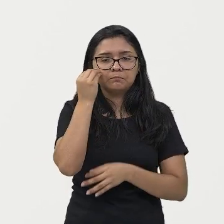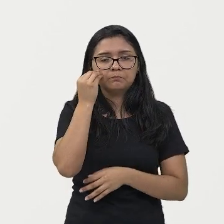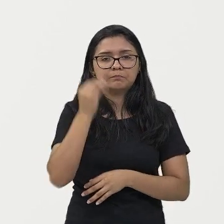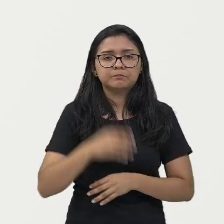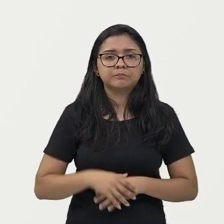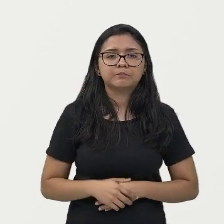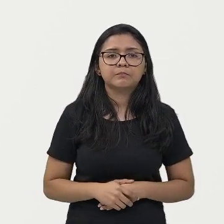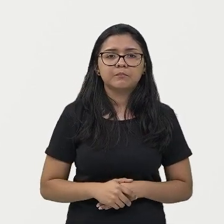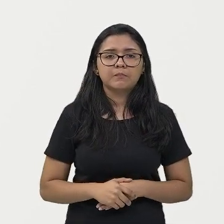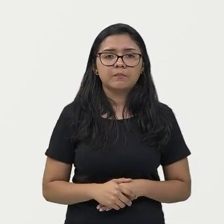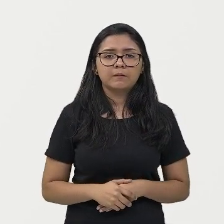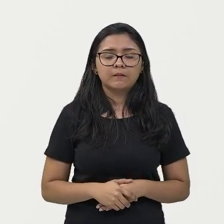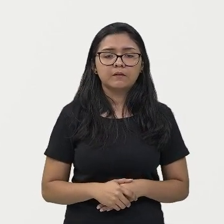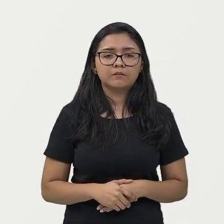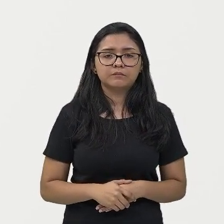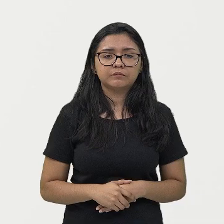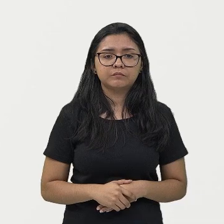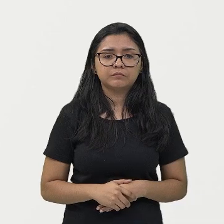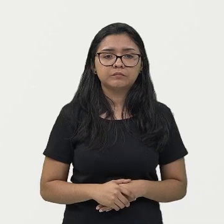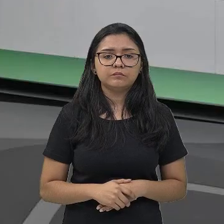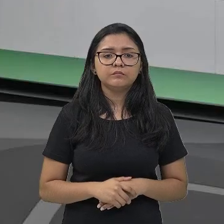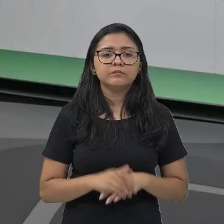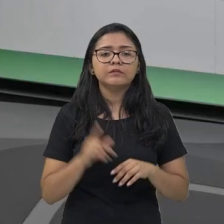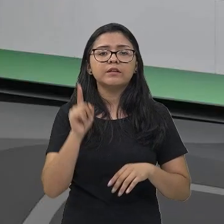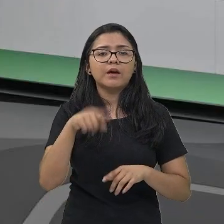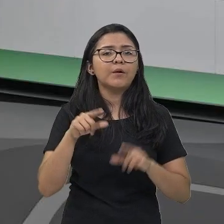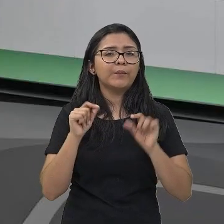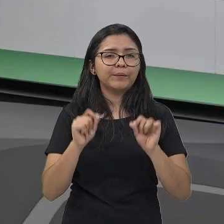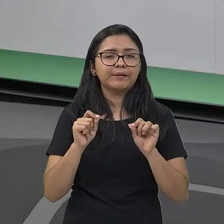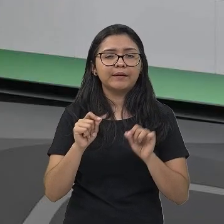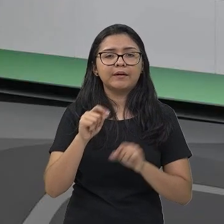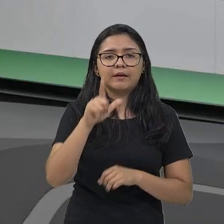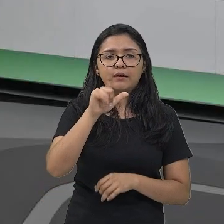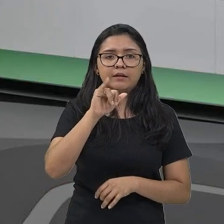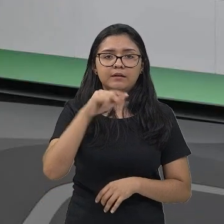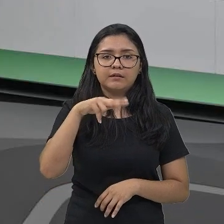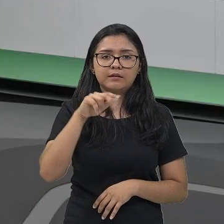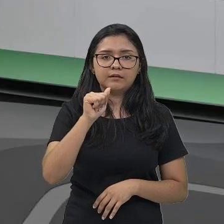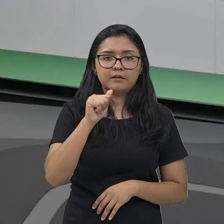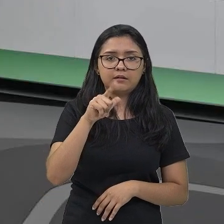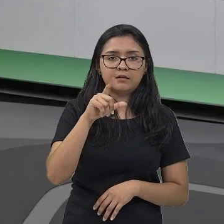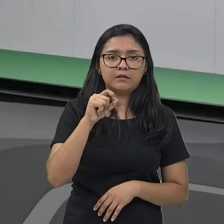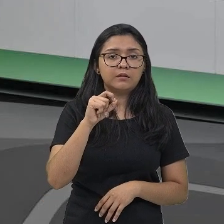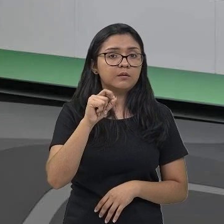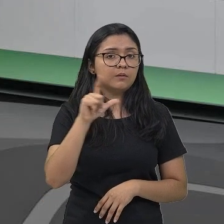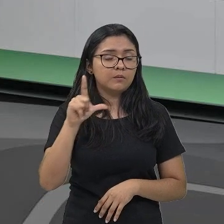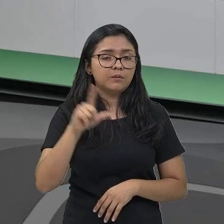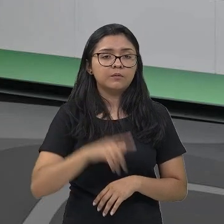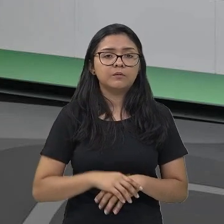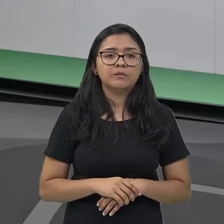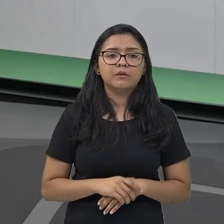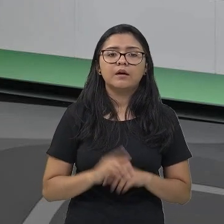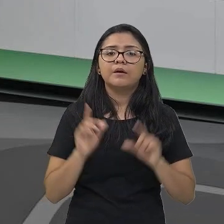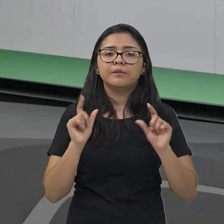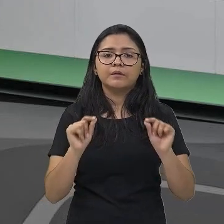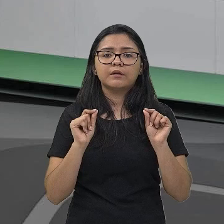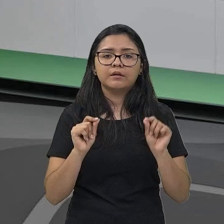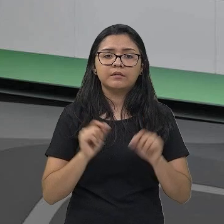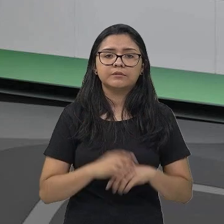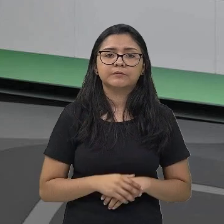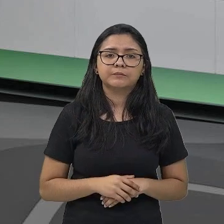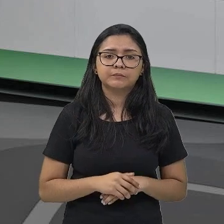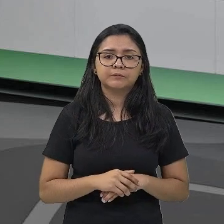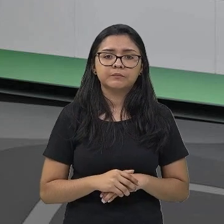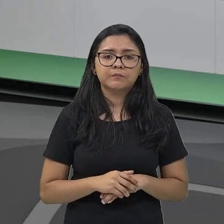é sobre o linalol. Nós já sabemos que o linalol é o